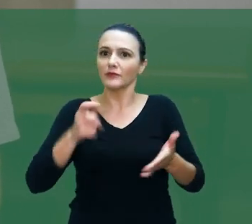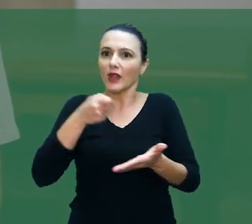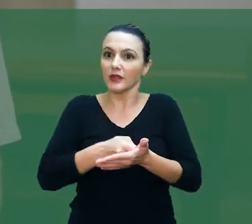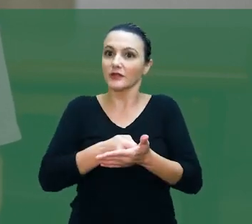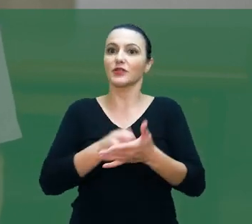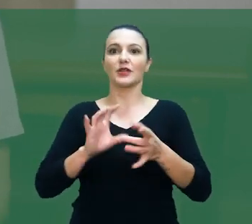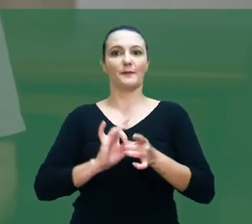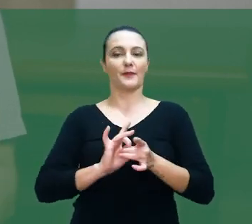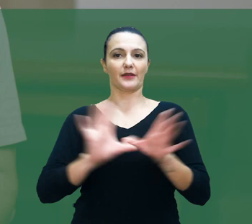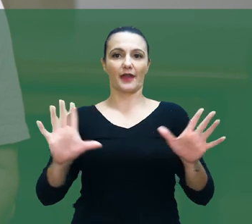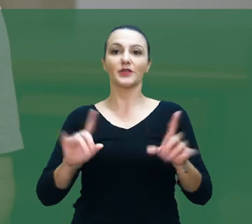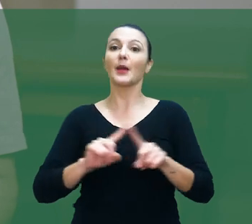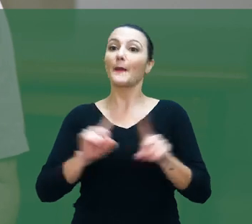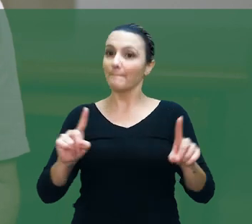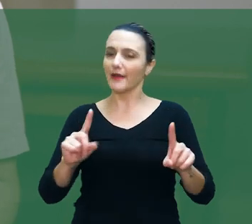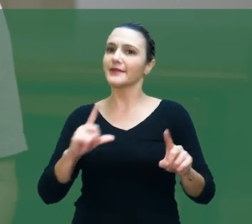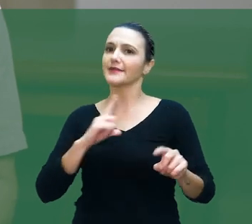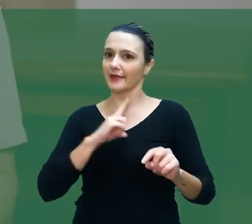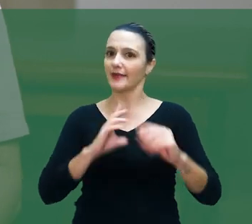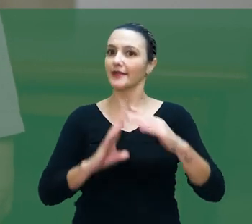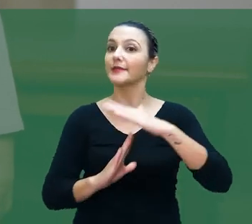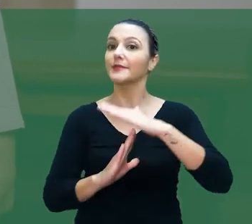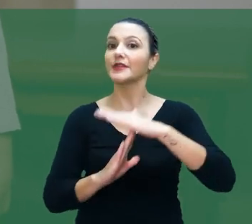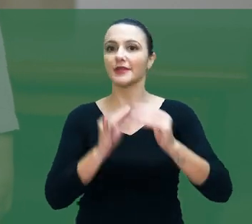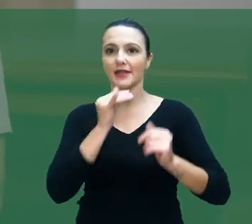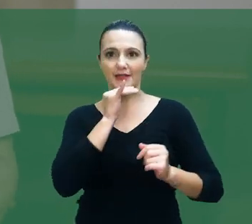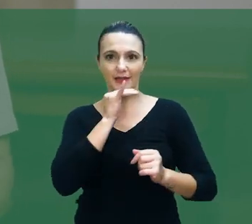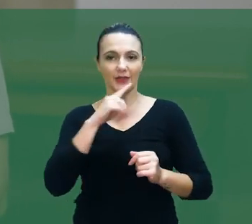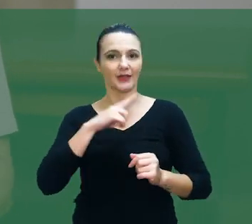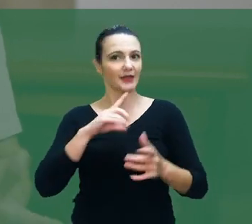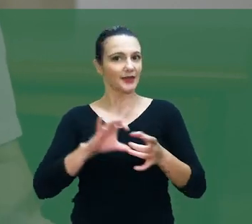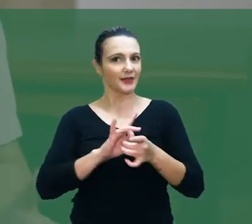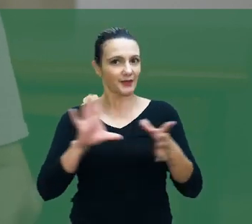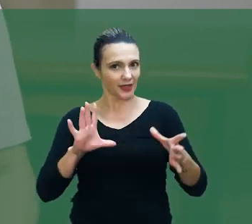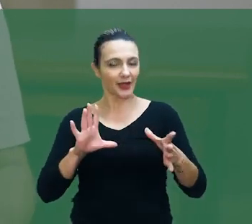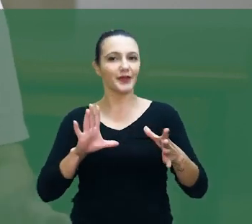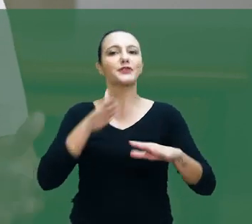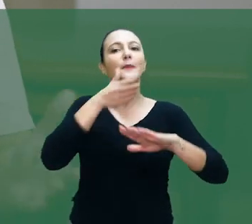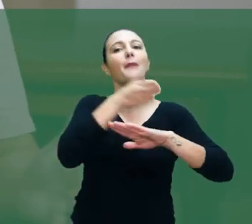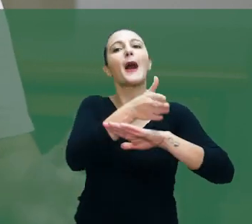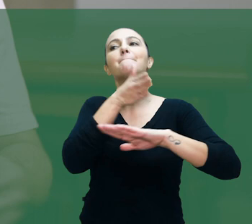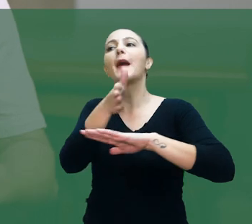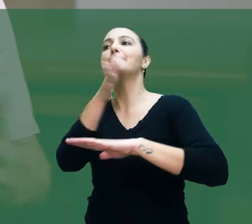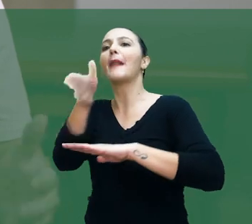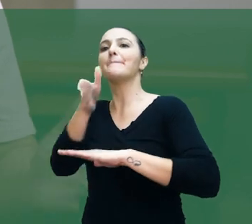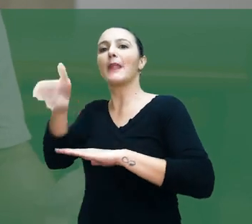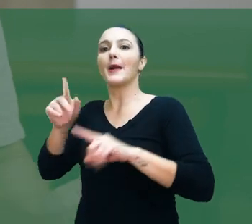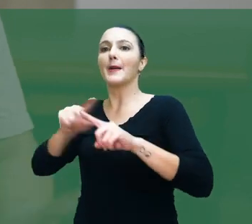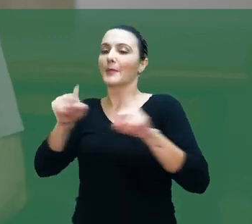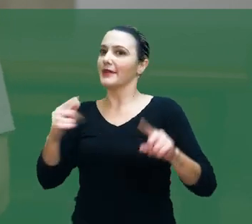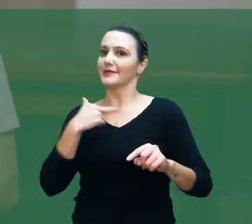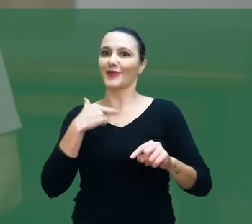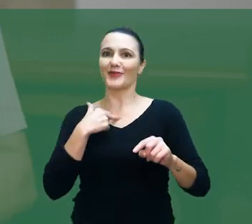essas liberdades elas sempre terão limites. Então, por exemplo, temos liberdade de ir e vir, mas não podemos entrar na casa um